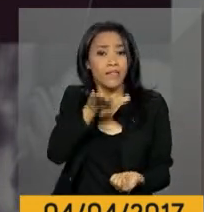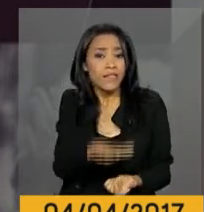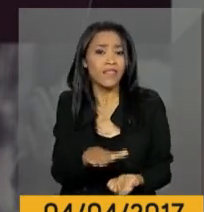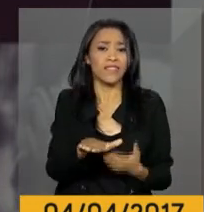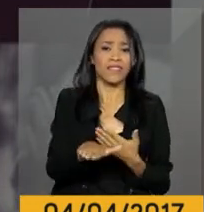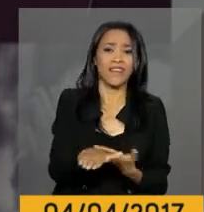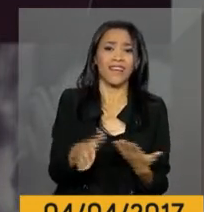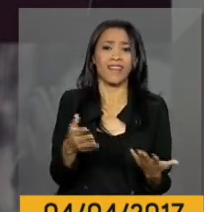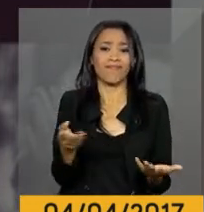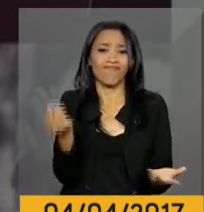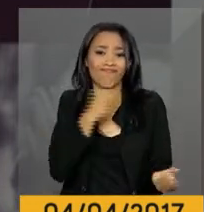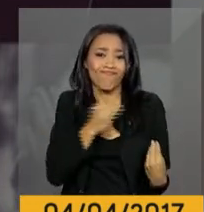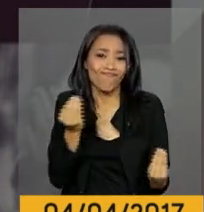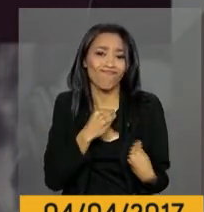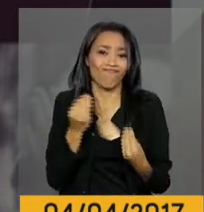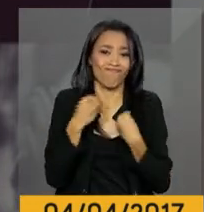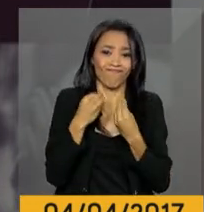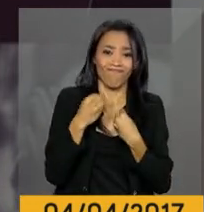e requer proteção.